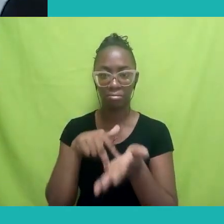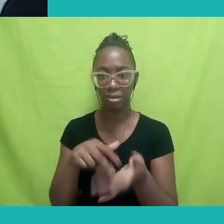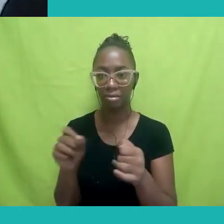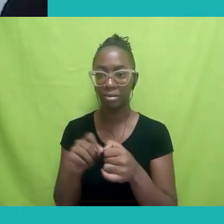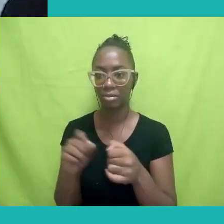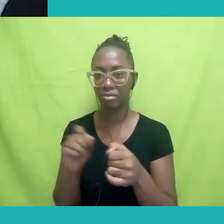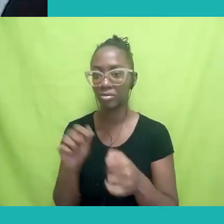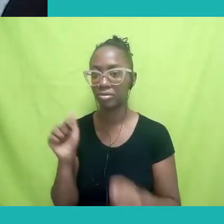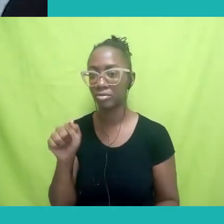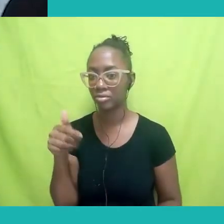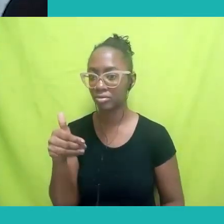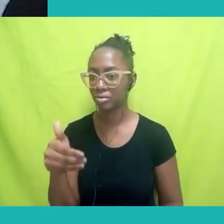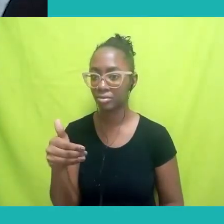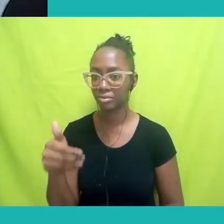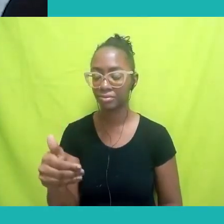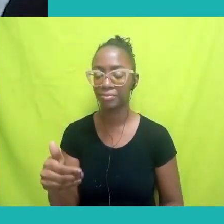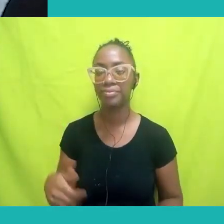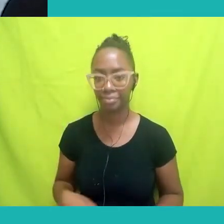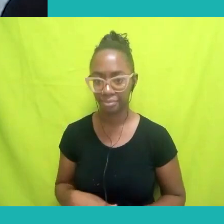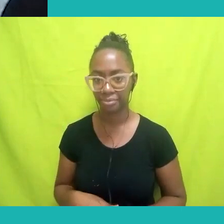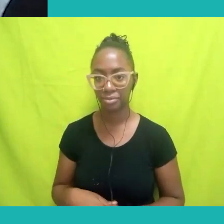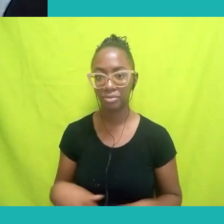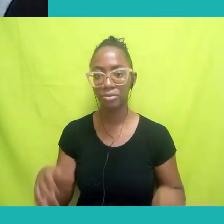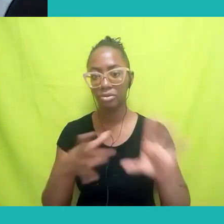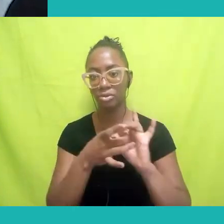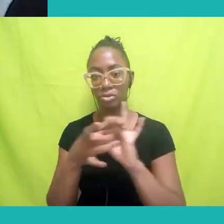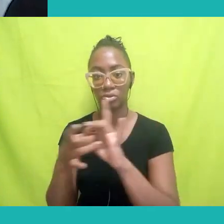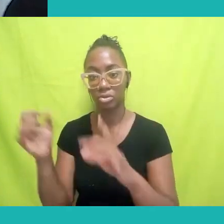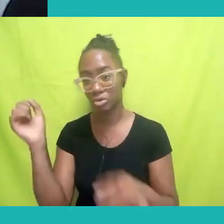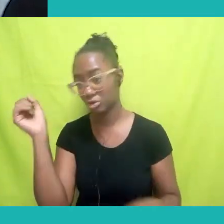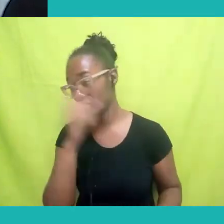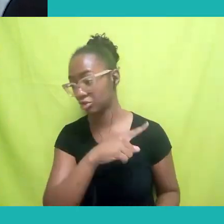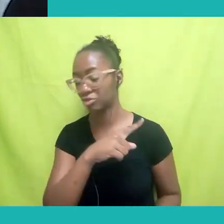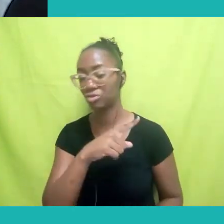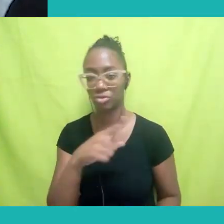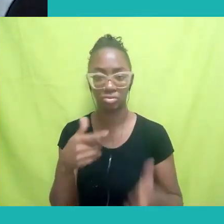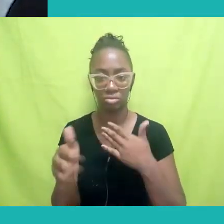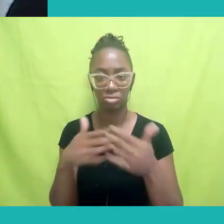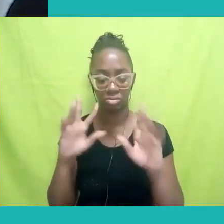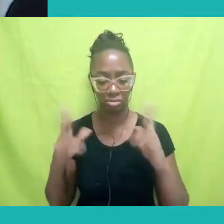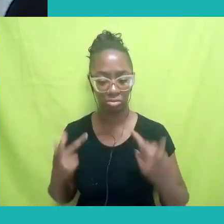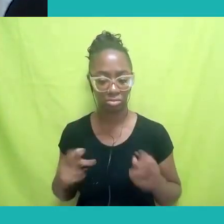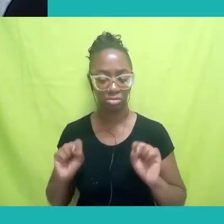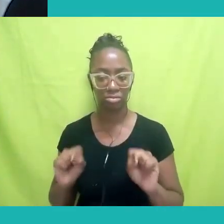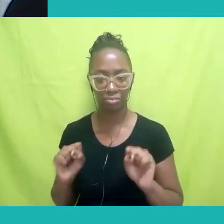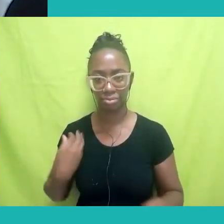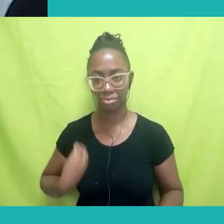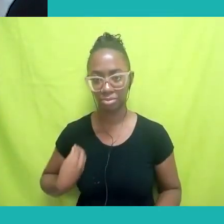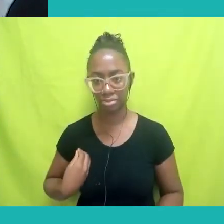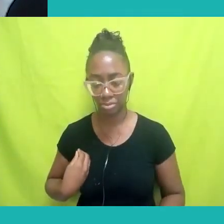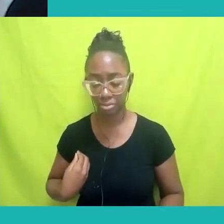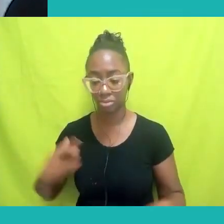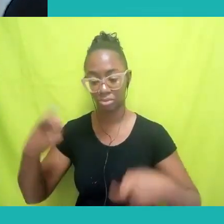fazê-lo, e sempre no contexto mais difícil em que qualquer ser humano pode estar, que é o contexto do conflito armado, da